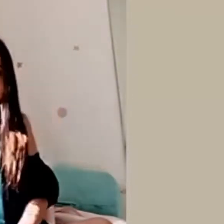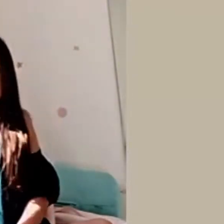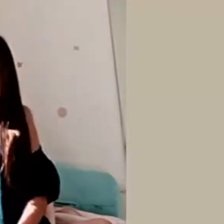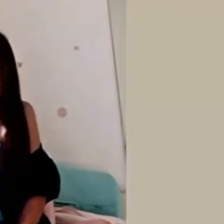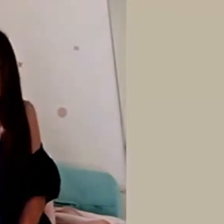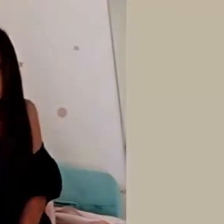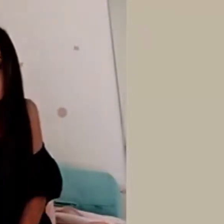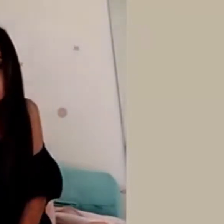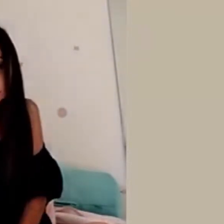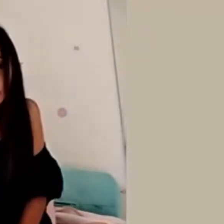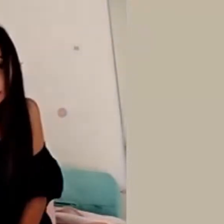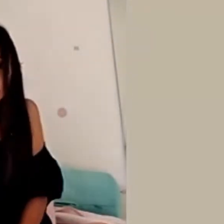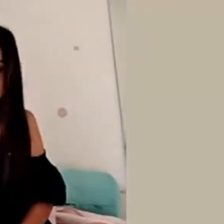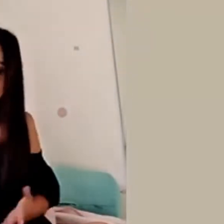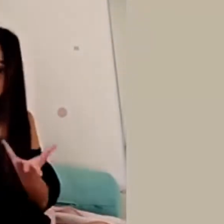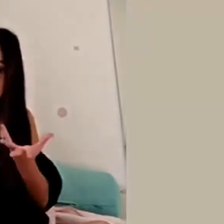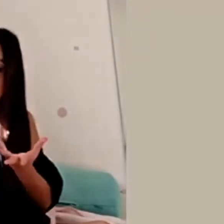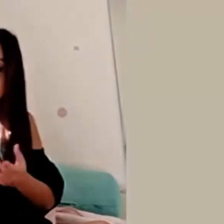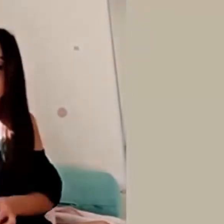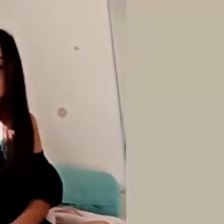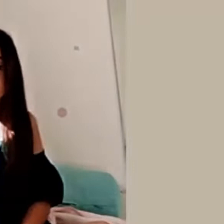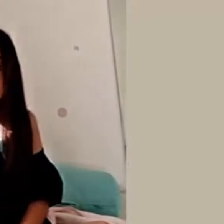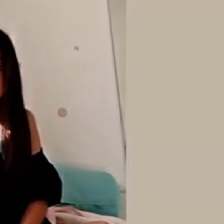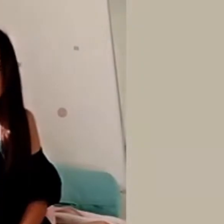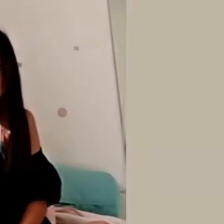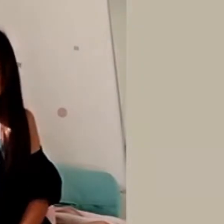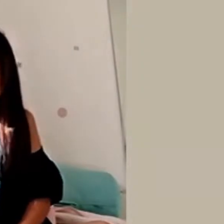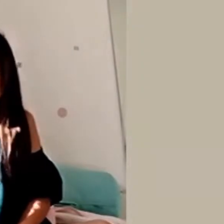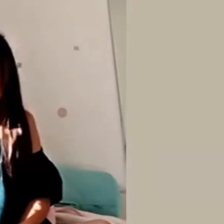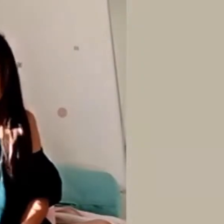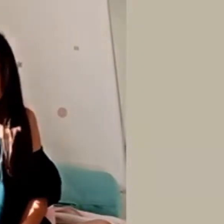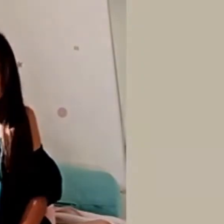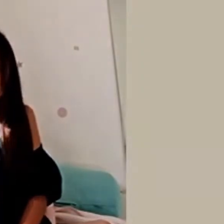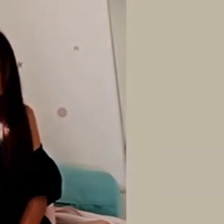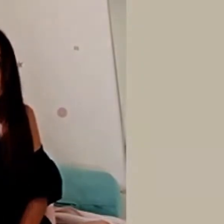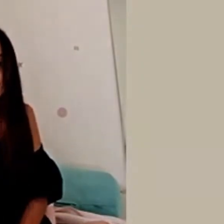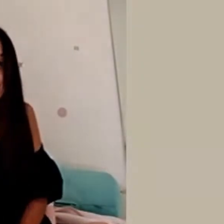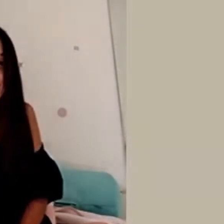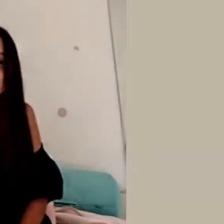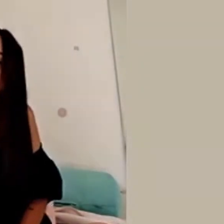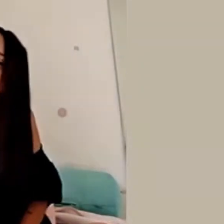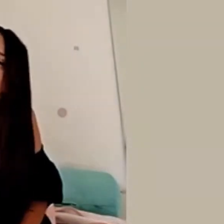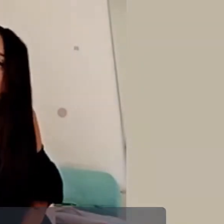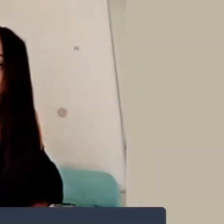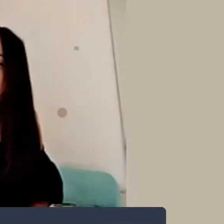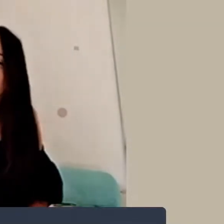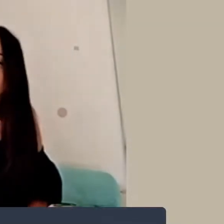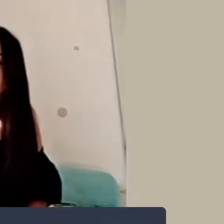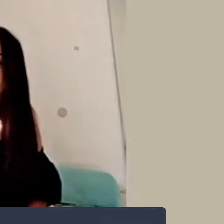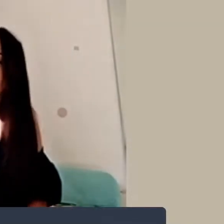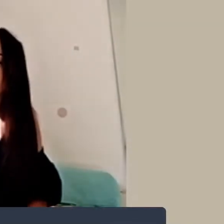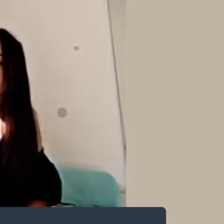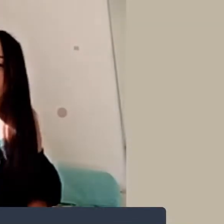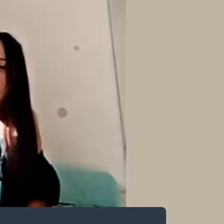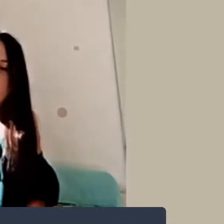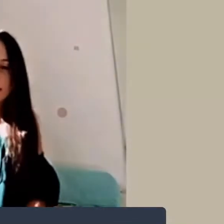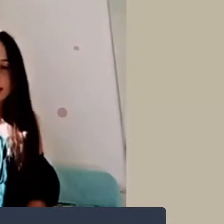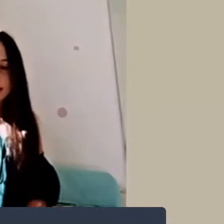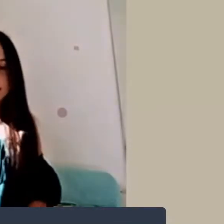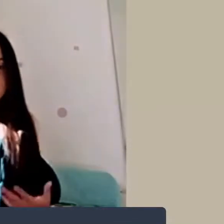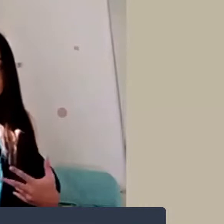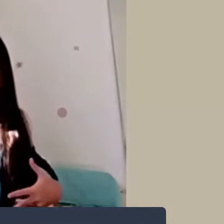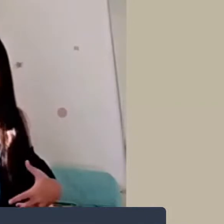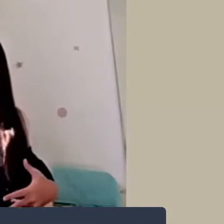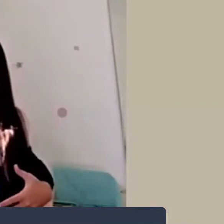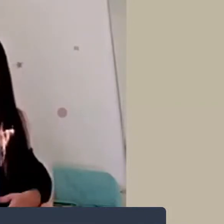acabar? Isso eu não sei, mas quem disse que não dá? Tem que ficar em casa para não pegar a gripe. É